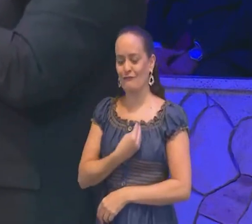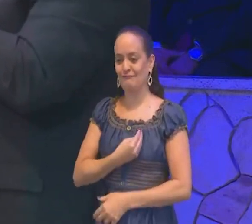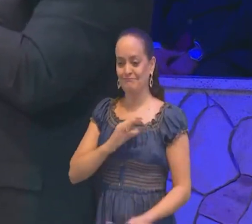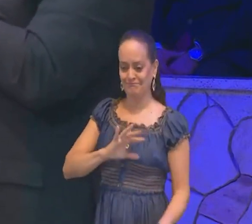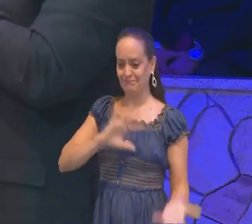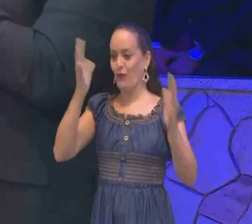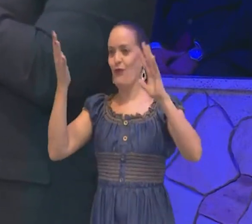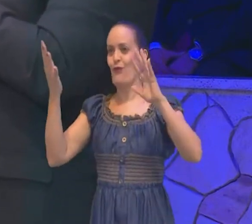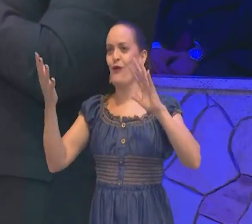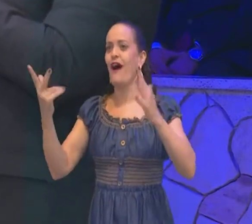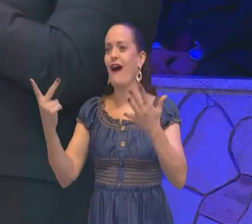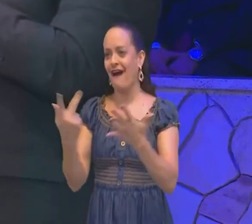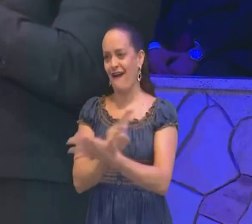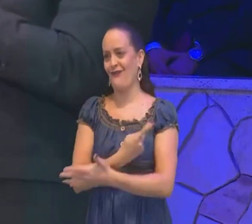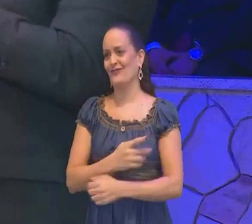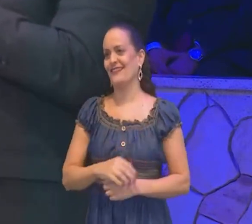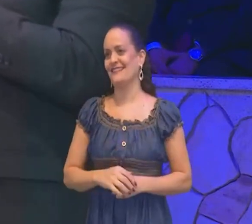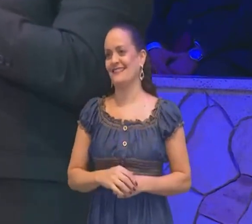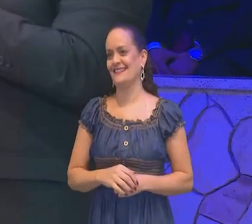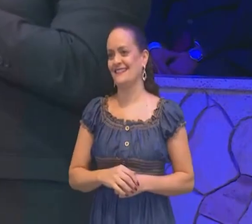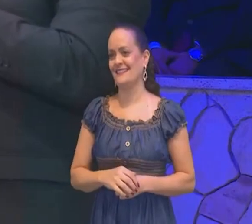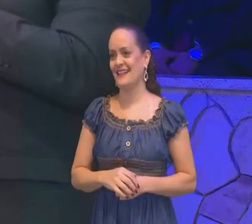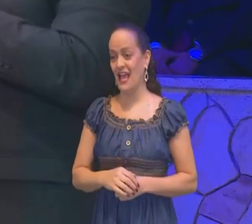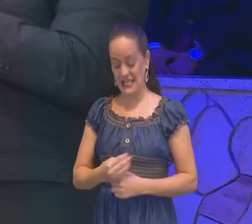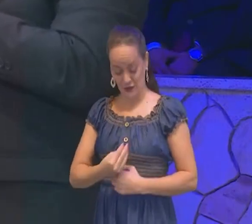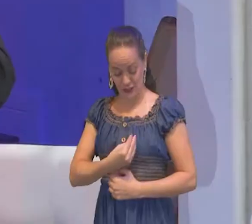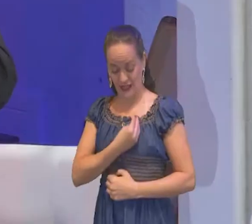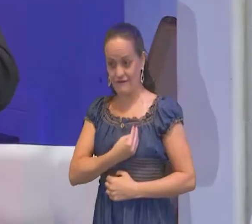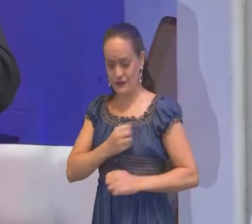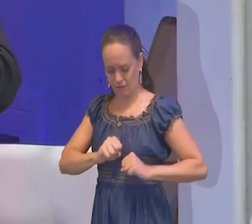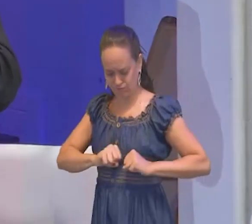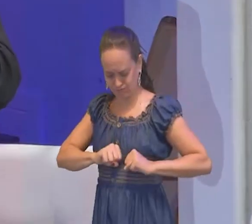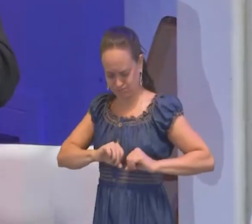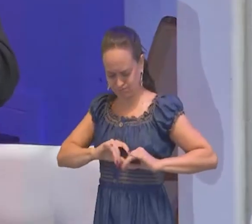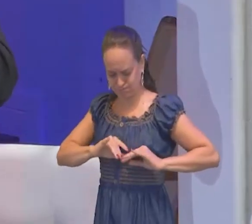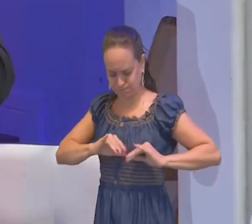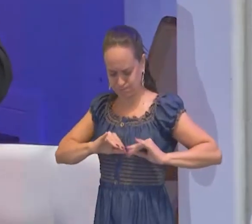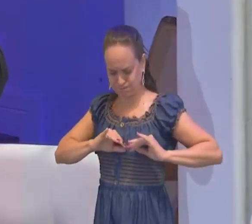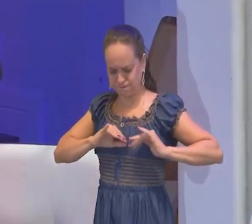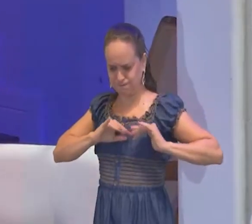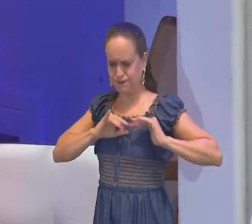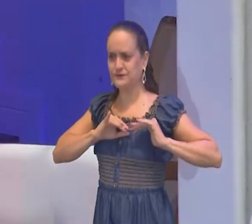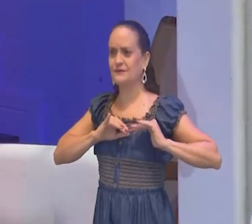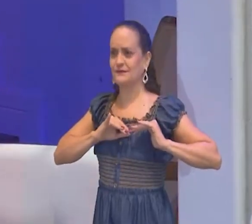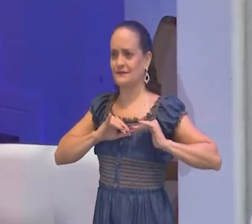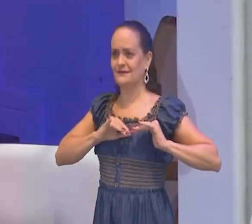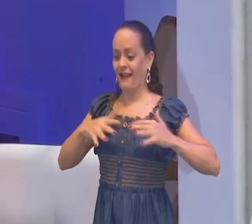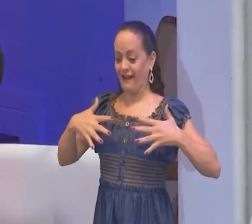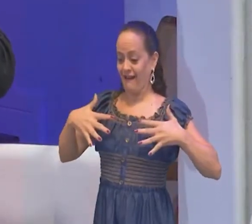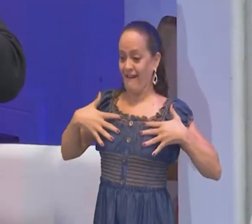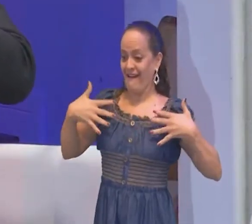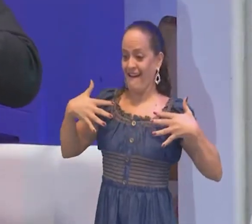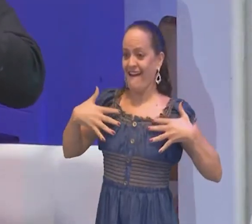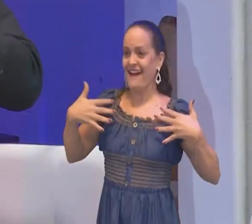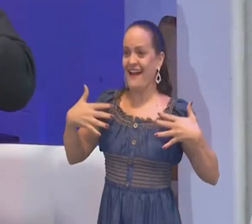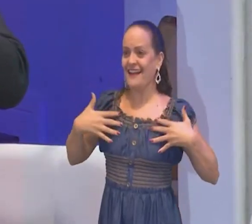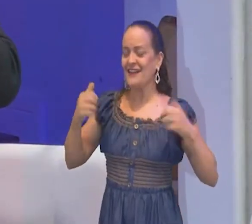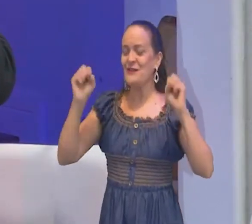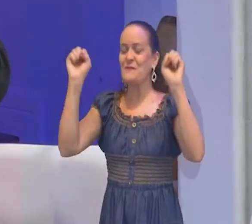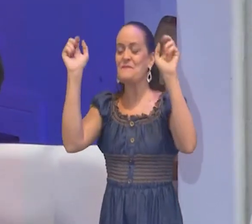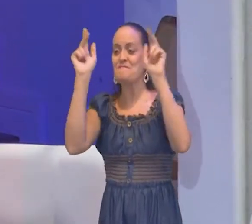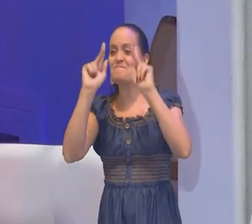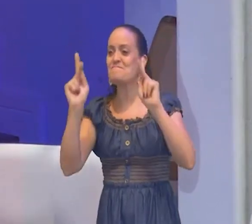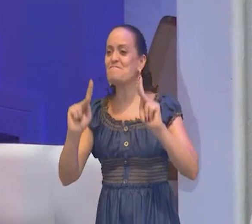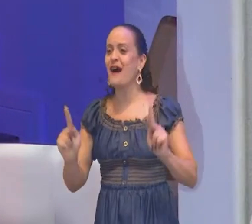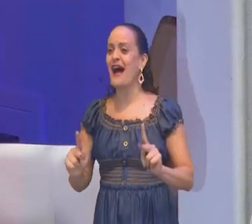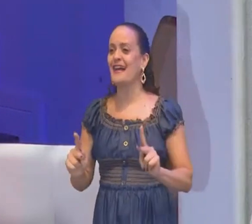nossa vida. Nós enchemos a nossa vida de prazer, de alegria, de paz,